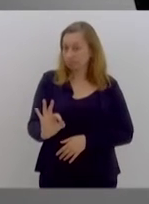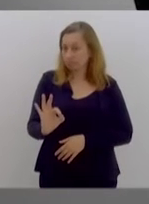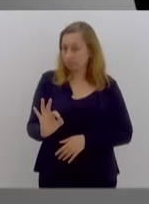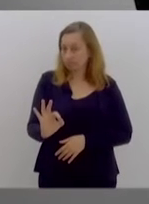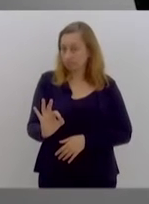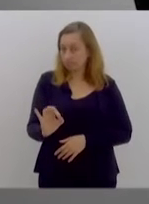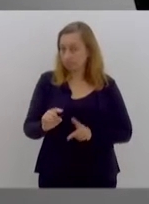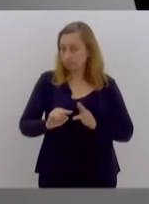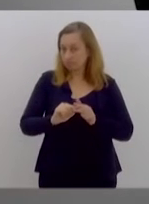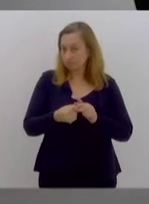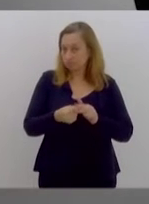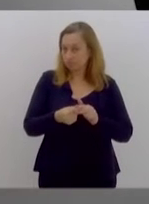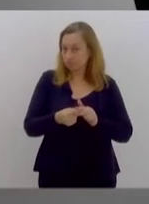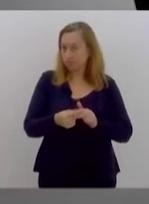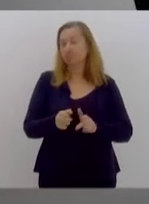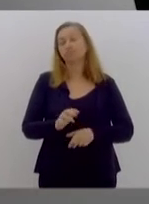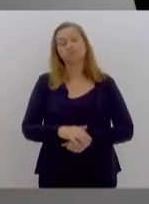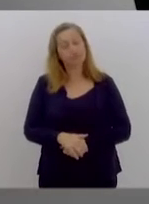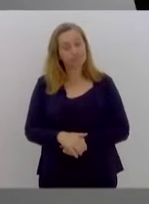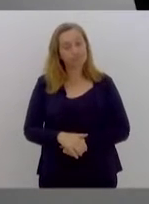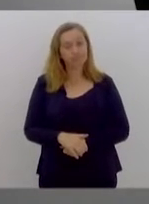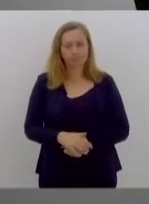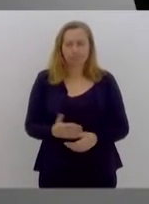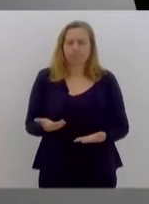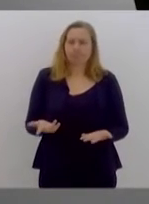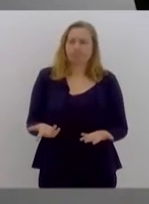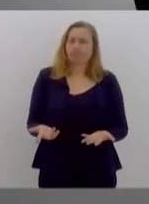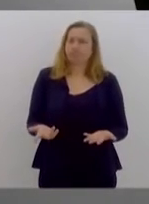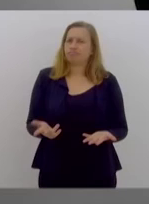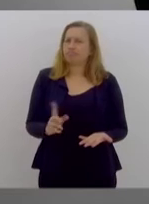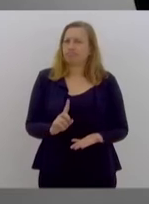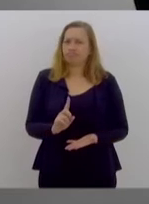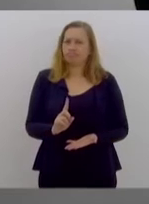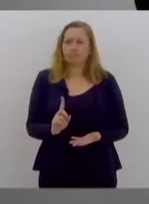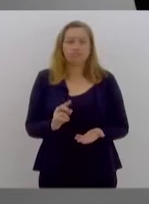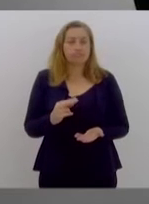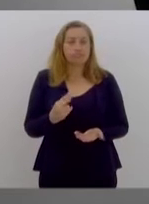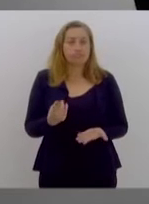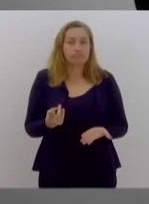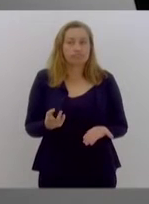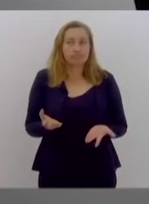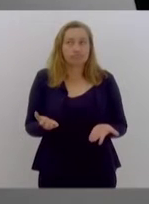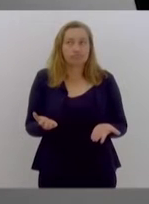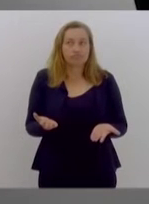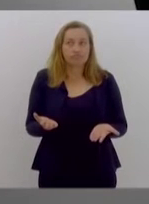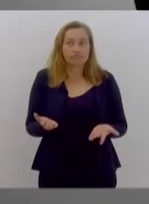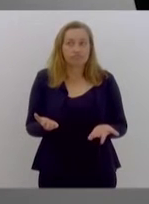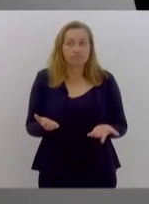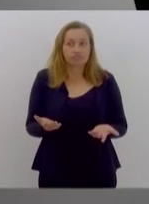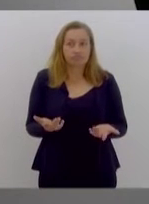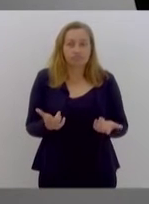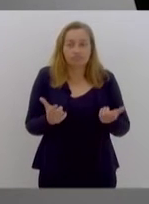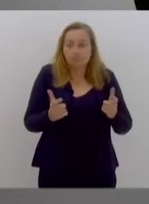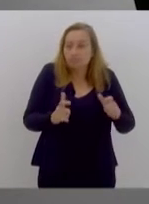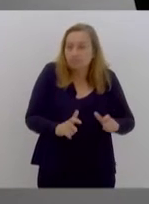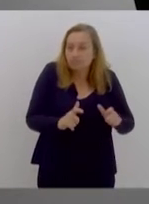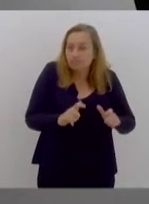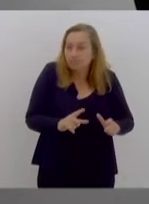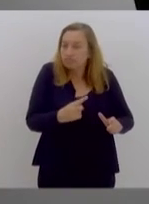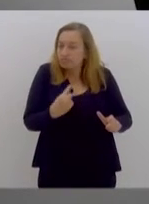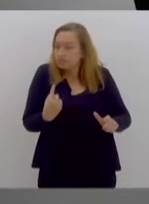reajuste como fosse possível numa região metropolitana